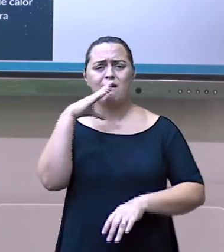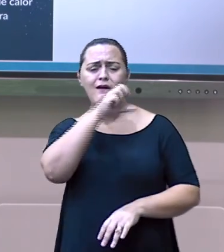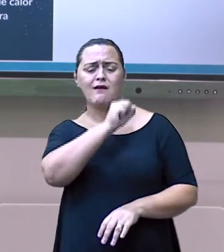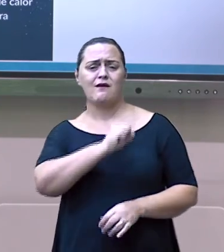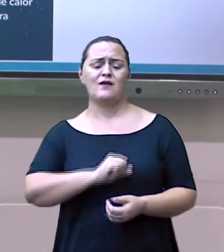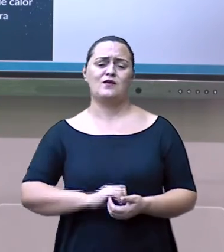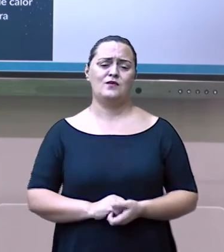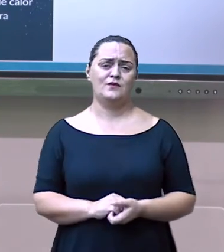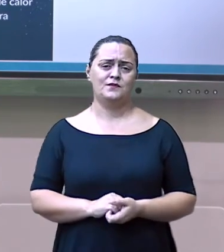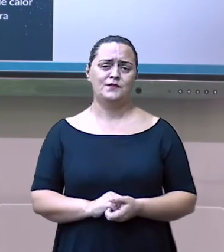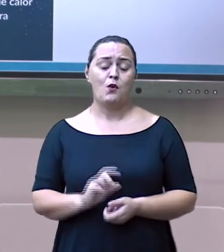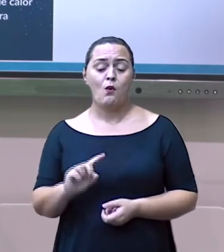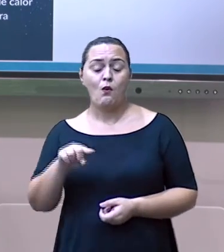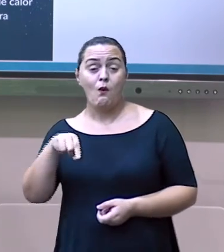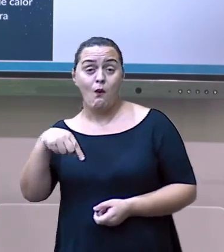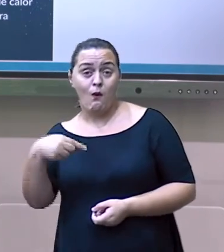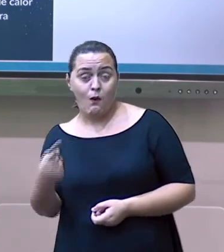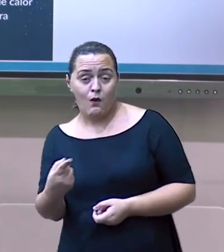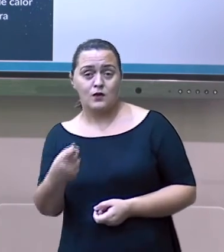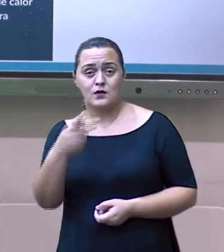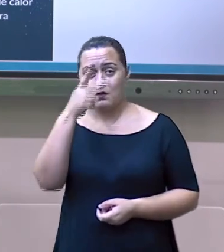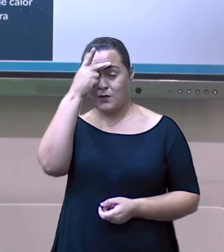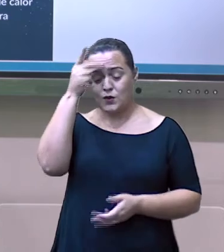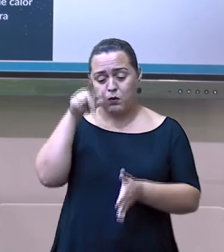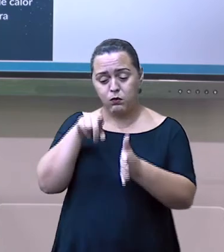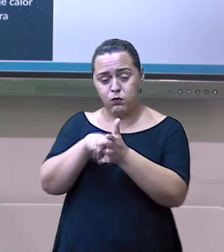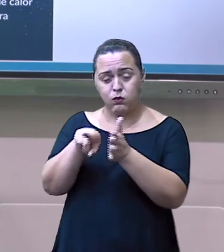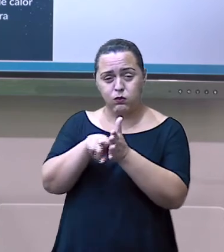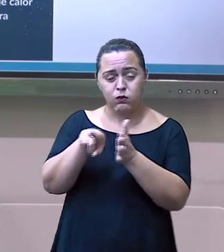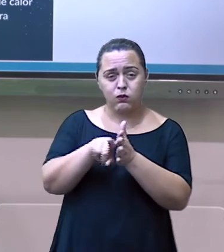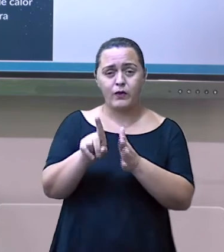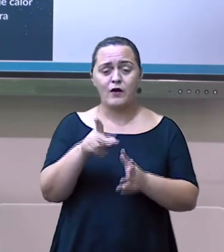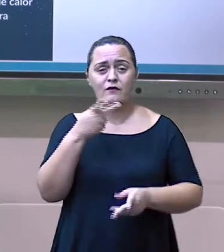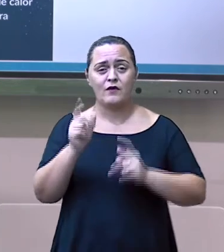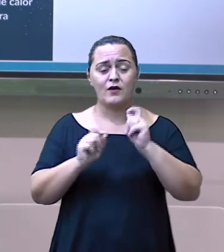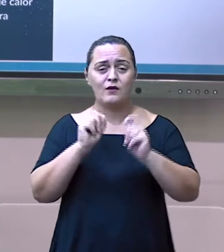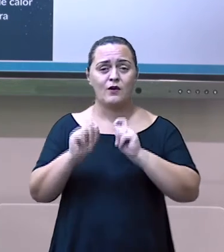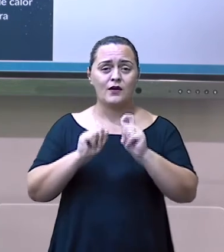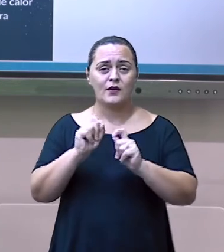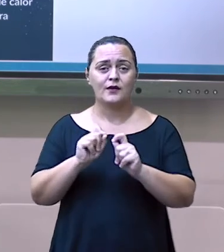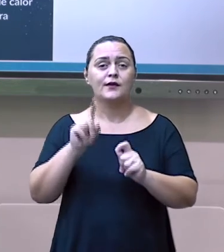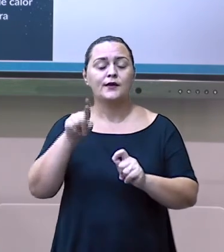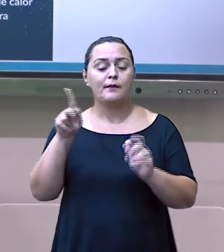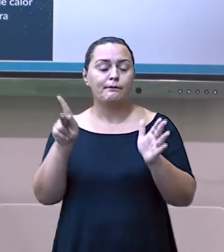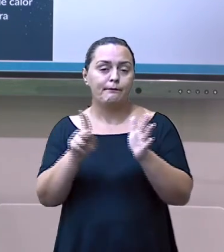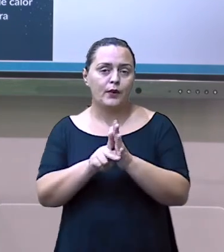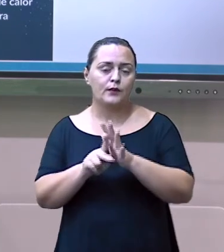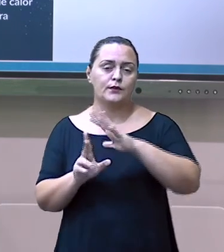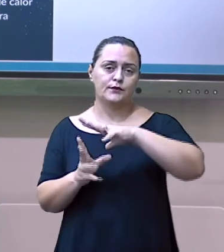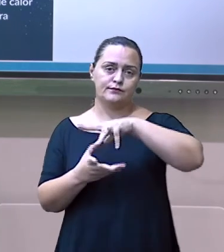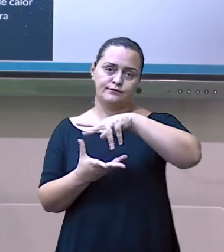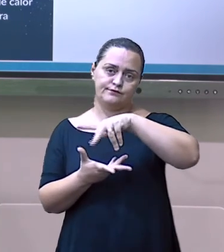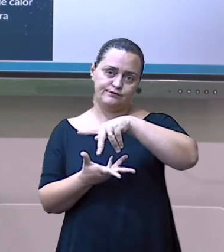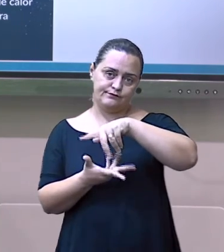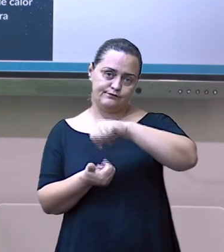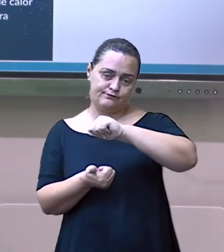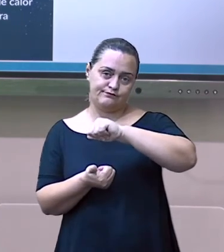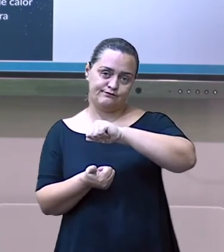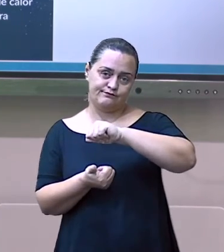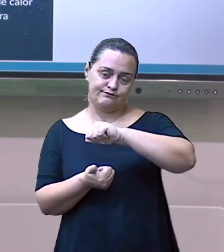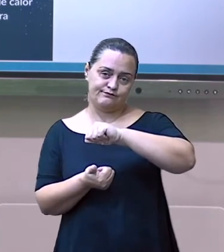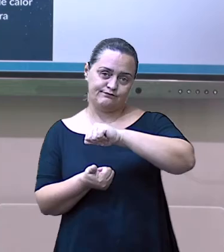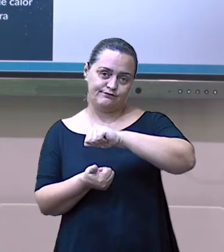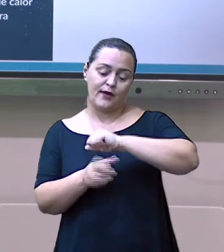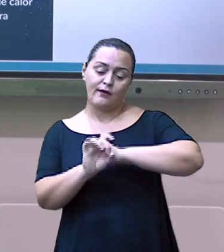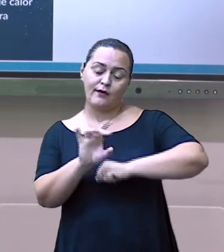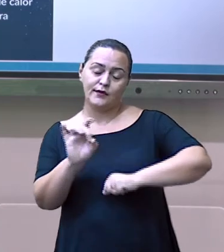um fenômeno da própria Terra. Tá certo? Então,